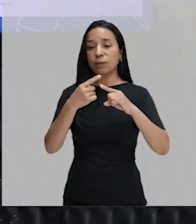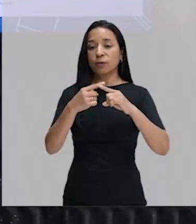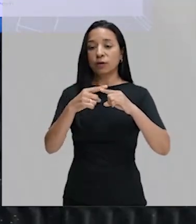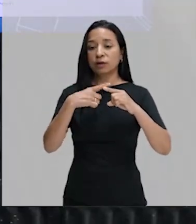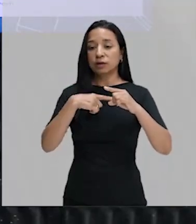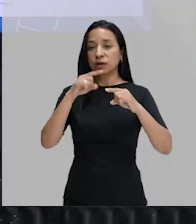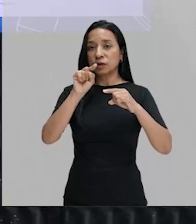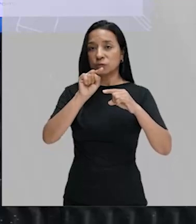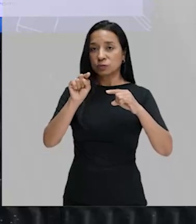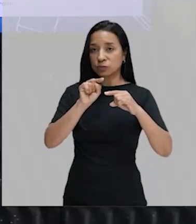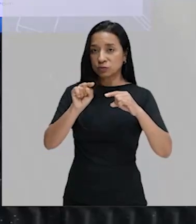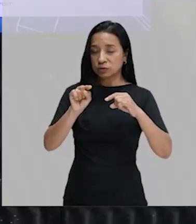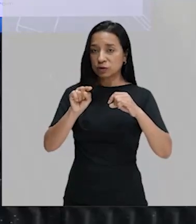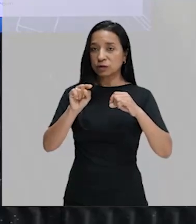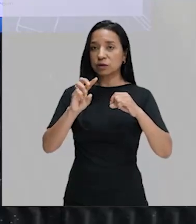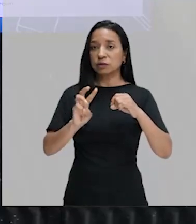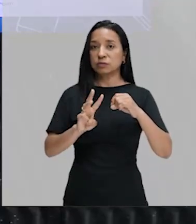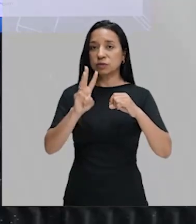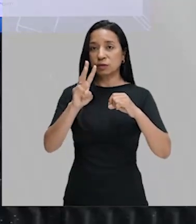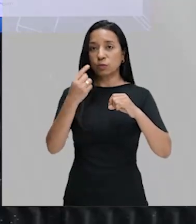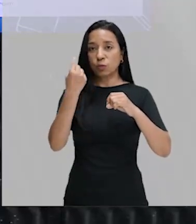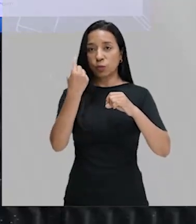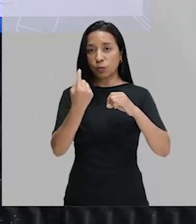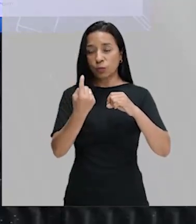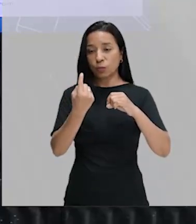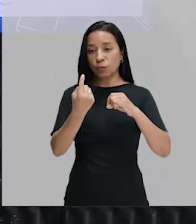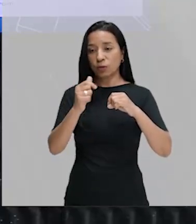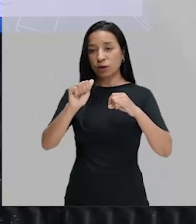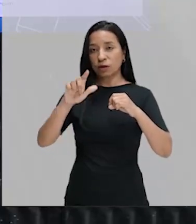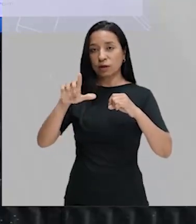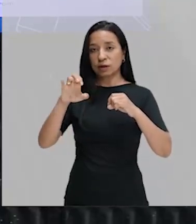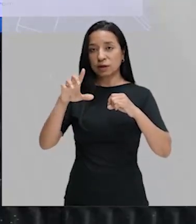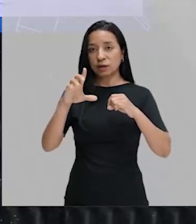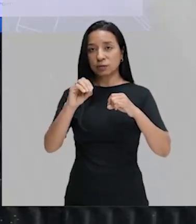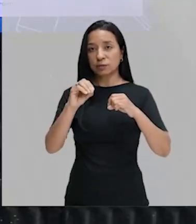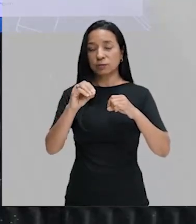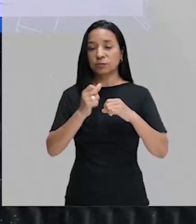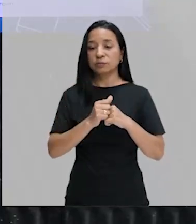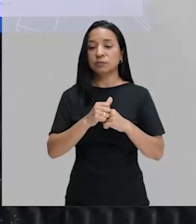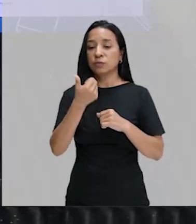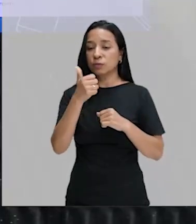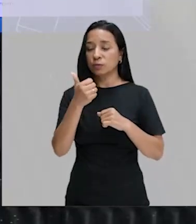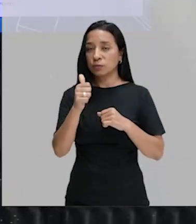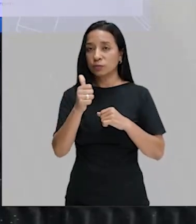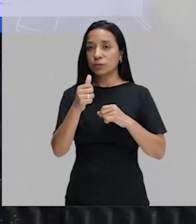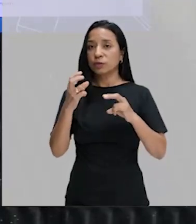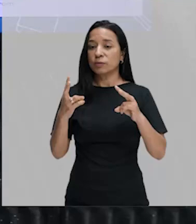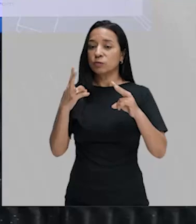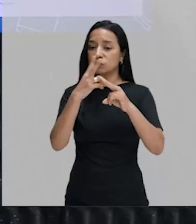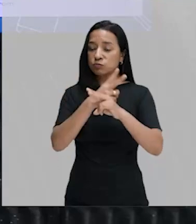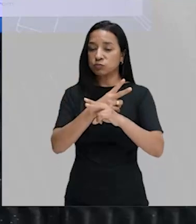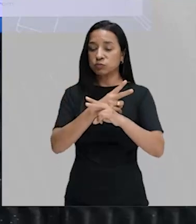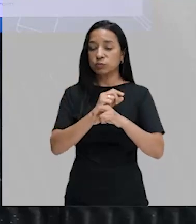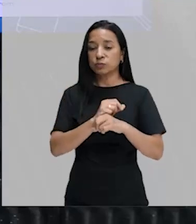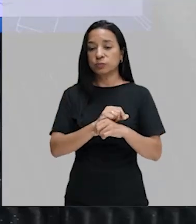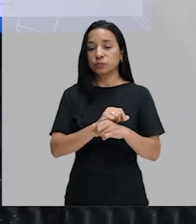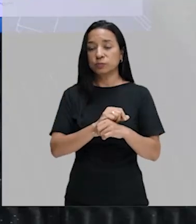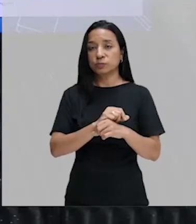só vai apresentar um único alelo. Ok? Nesse primeiro cruzamento,